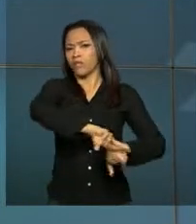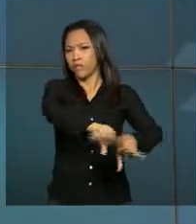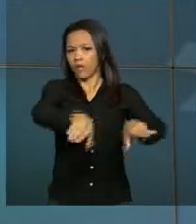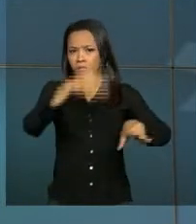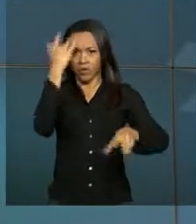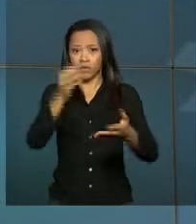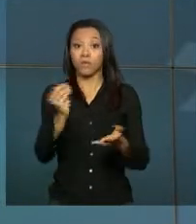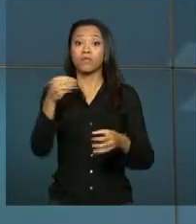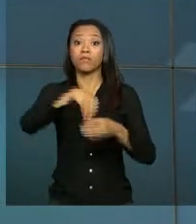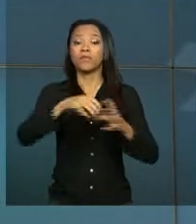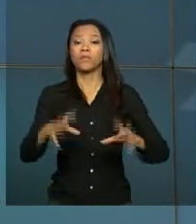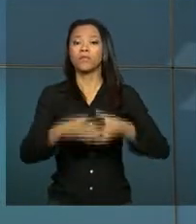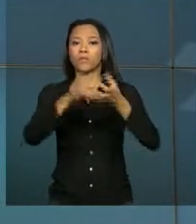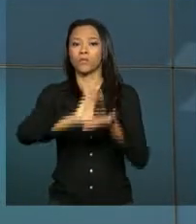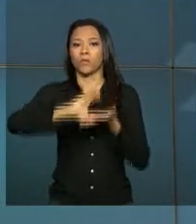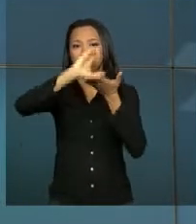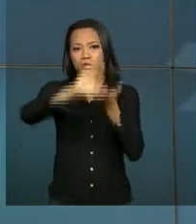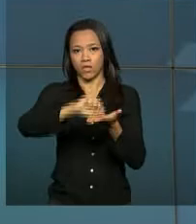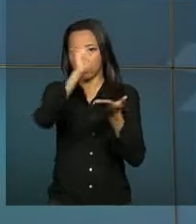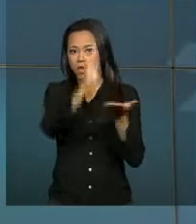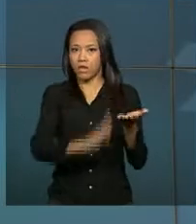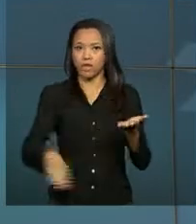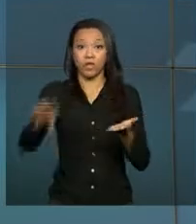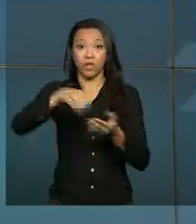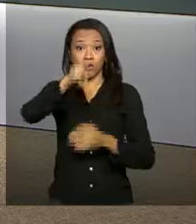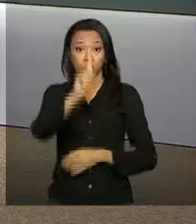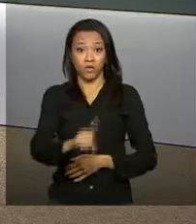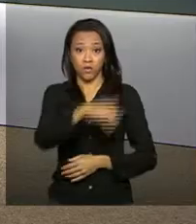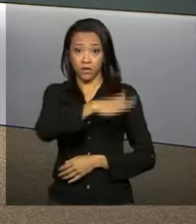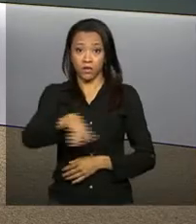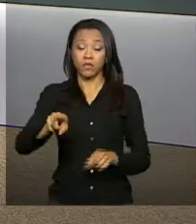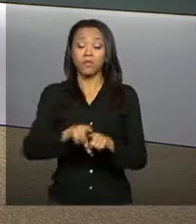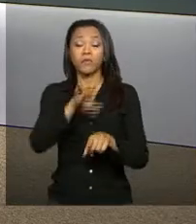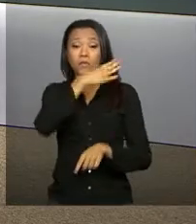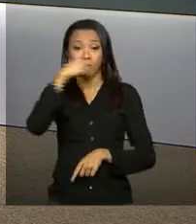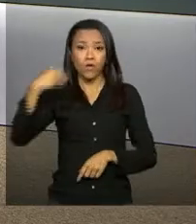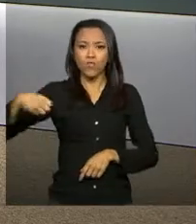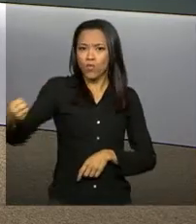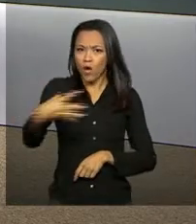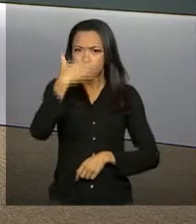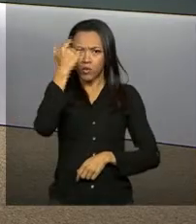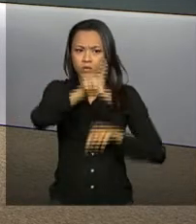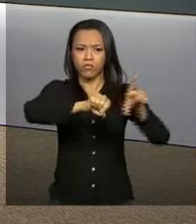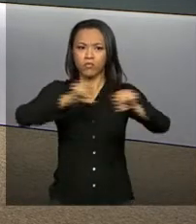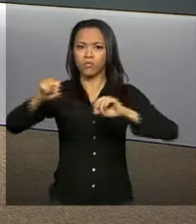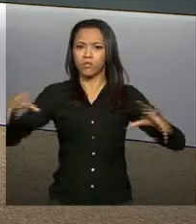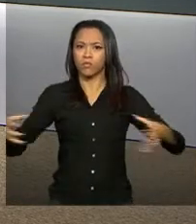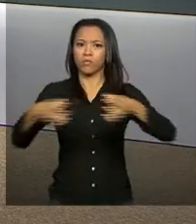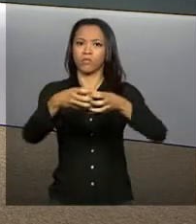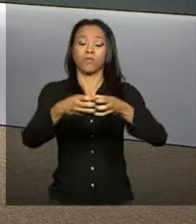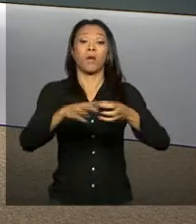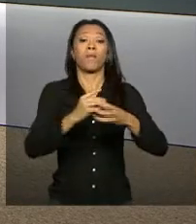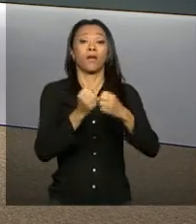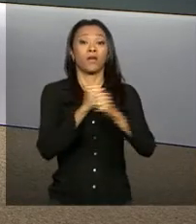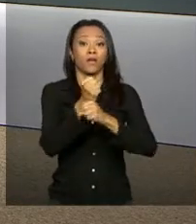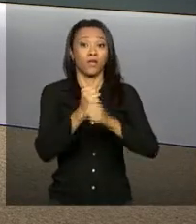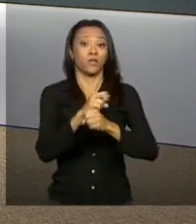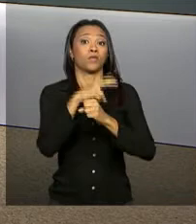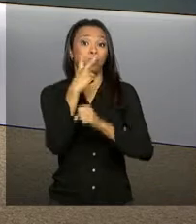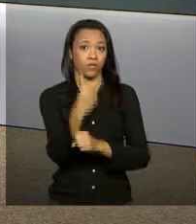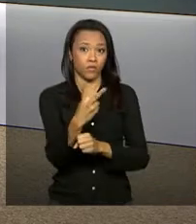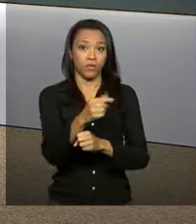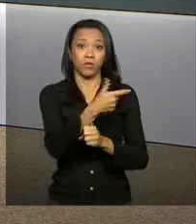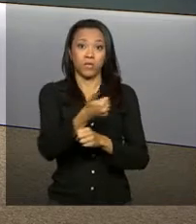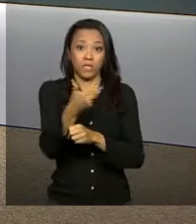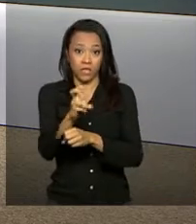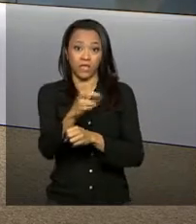nacional dos direitos da criança e do adolescente os novos membros foram escolhidos para o biênio de 2015 e 2016